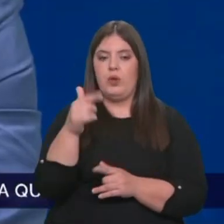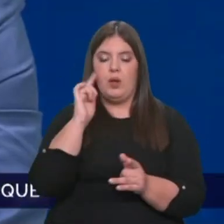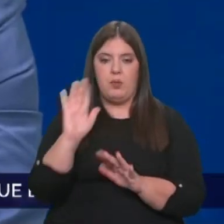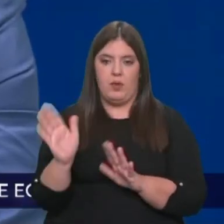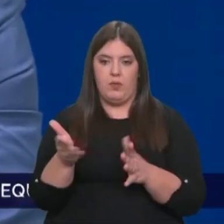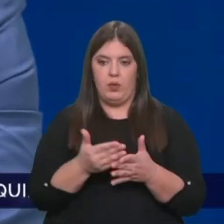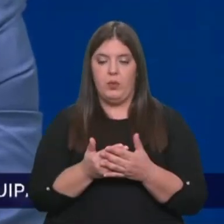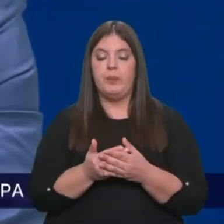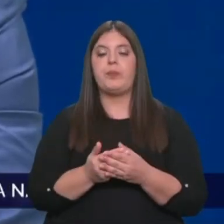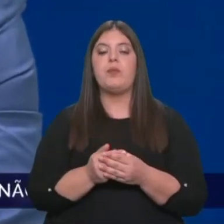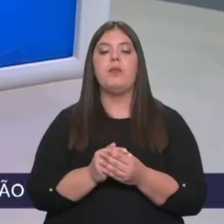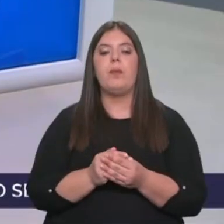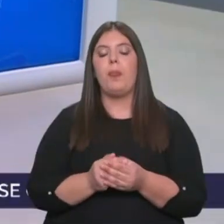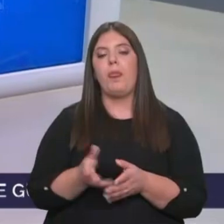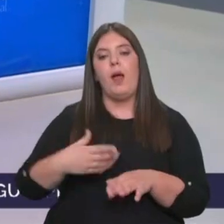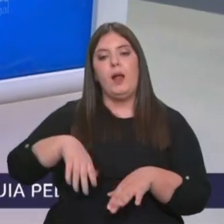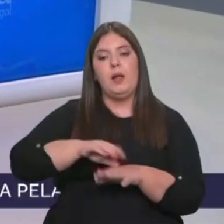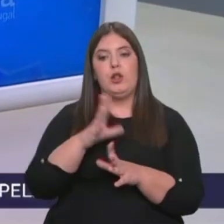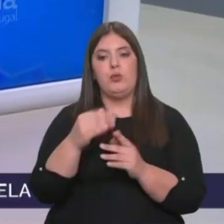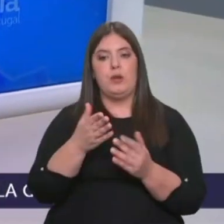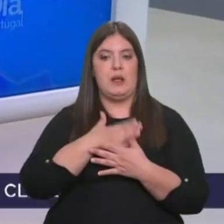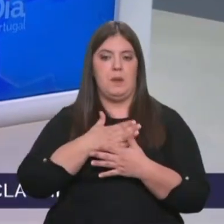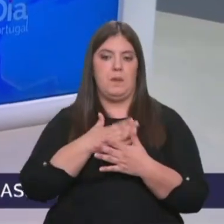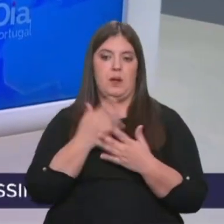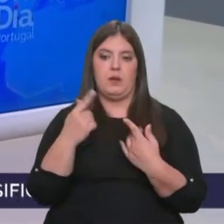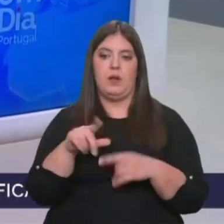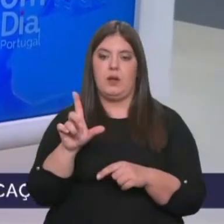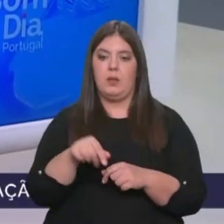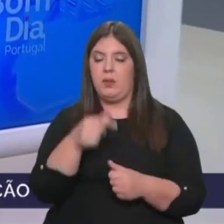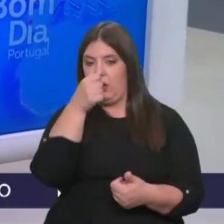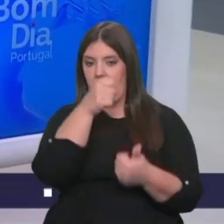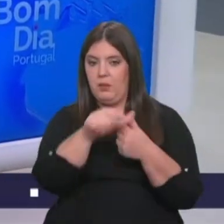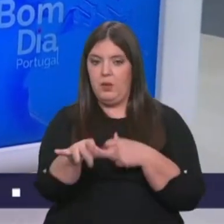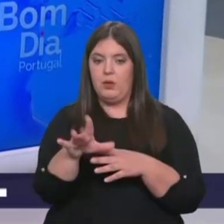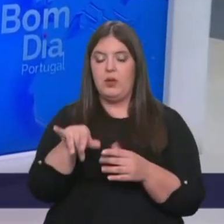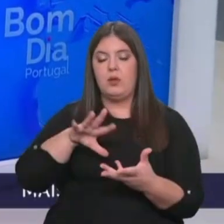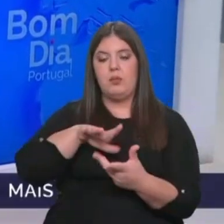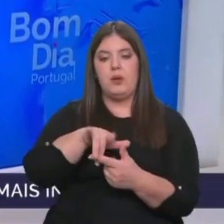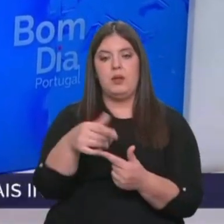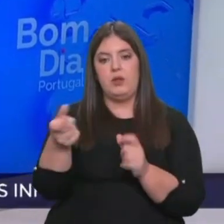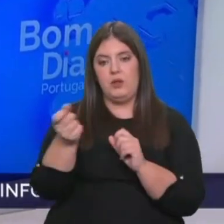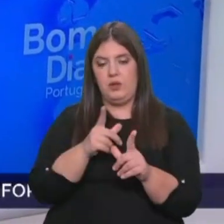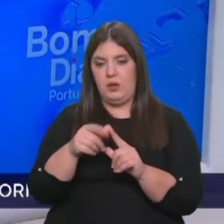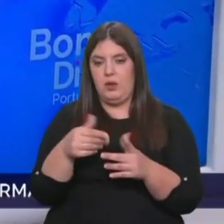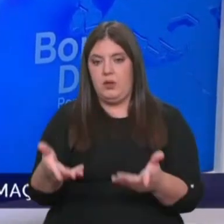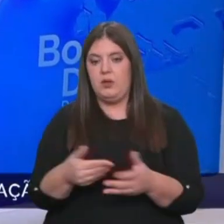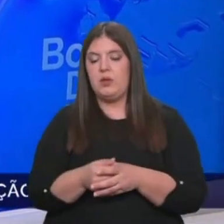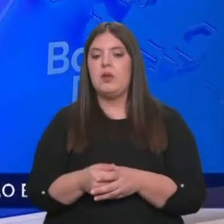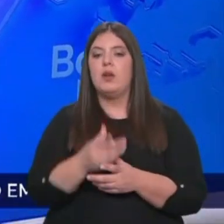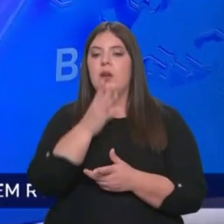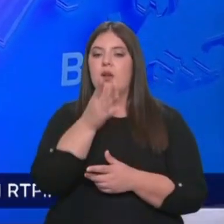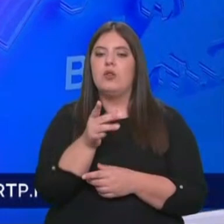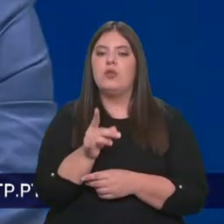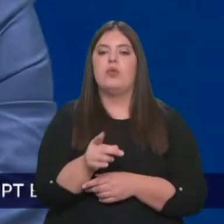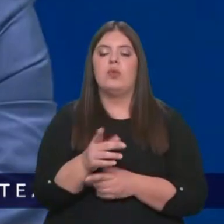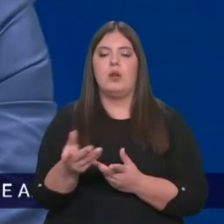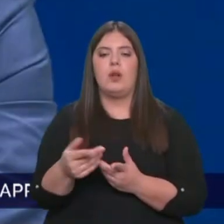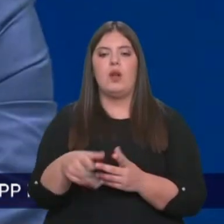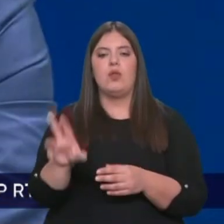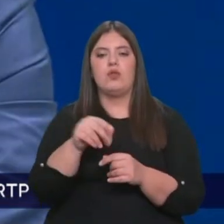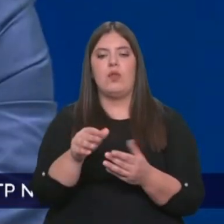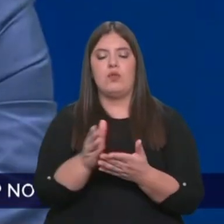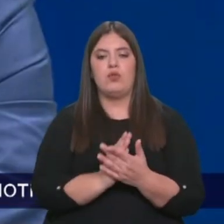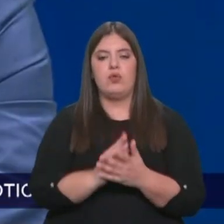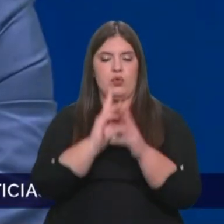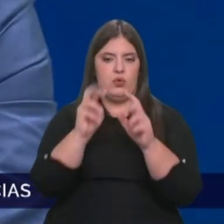bem-vindo. Quem diria que além das muitas amizades também há inimizades entre planetas e estrelas? O que é que nos dizem os novos estudos